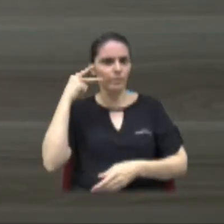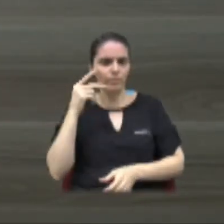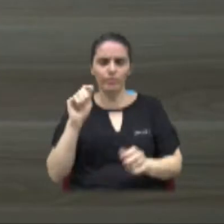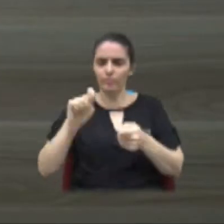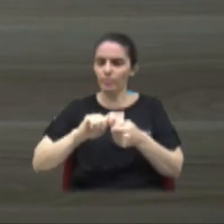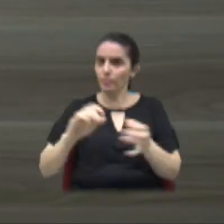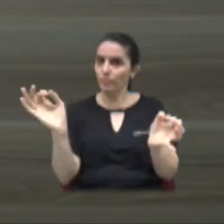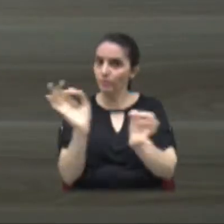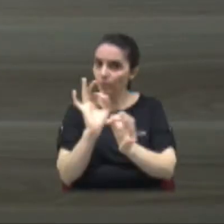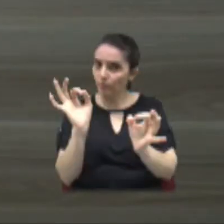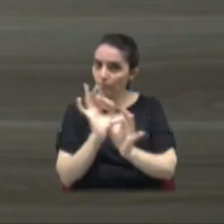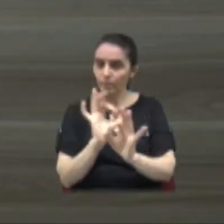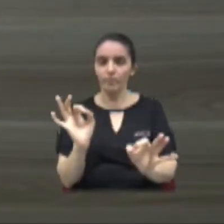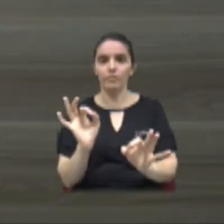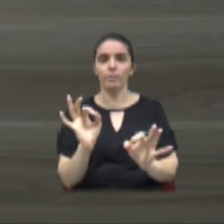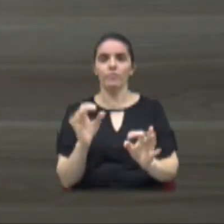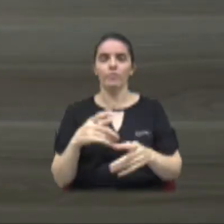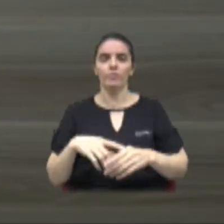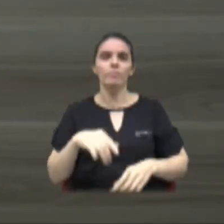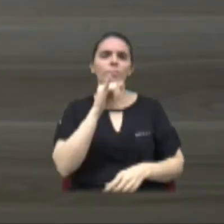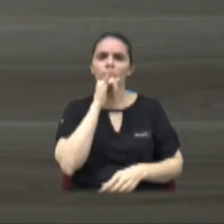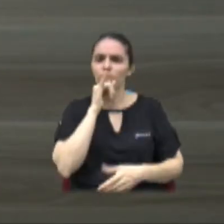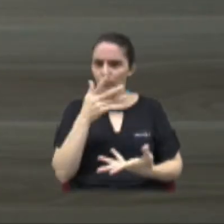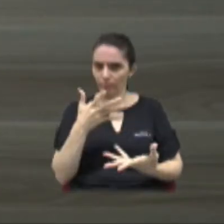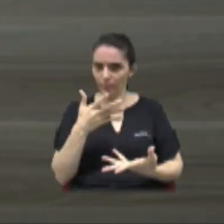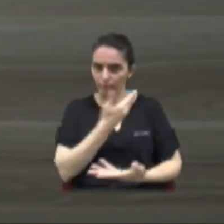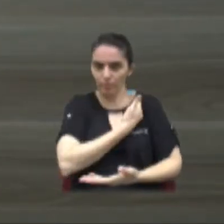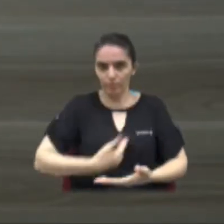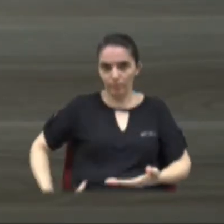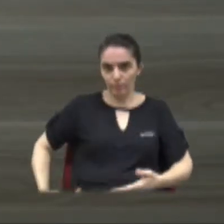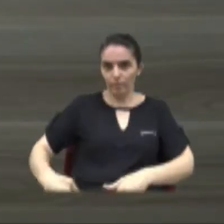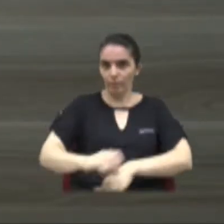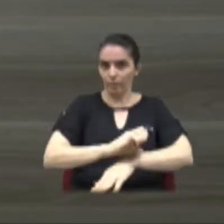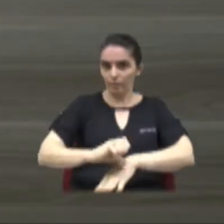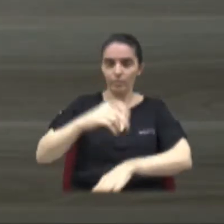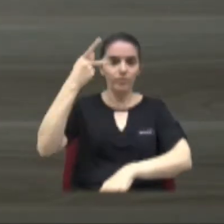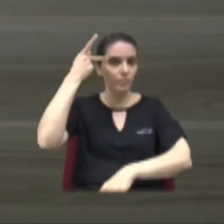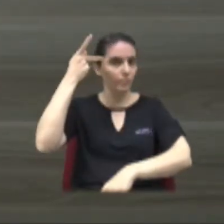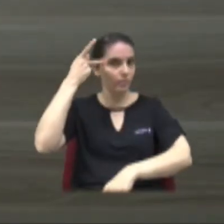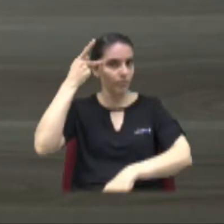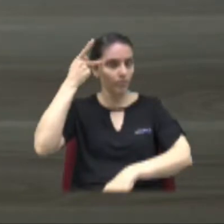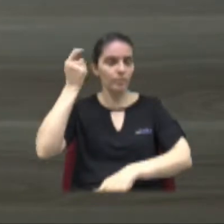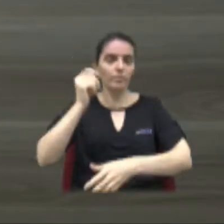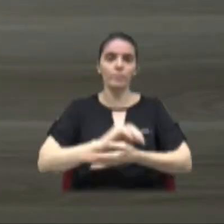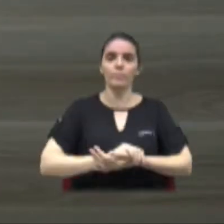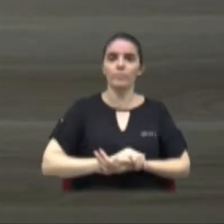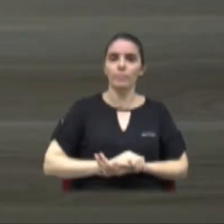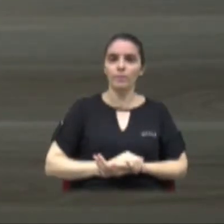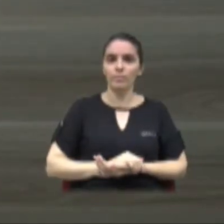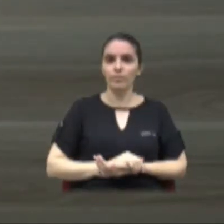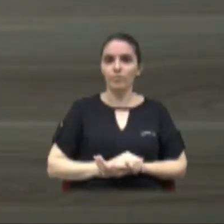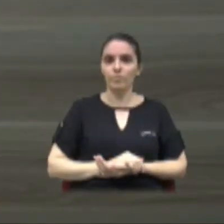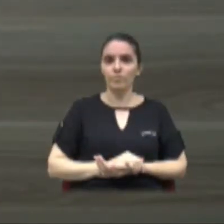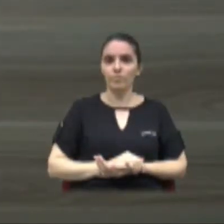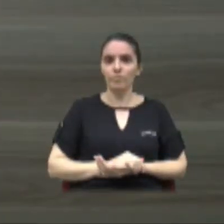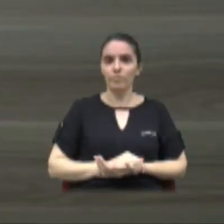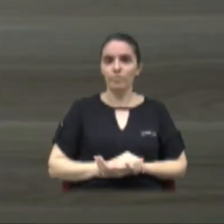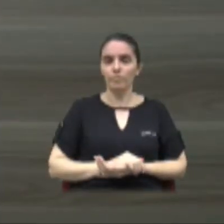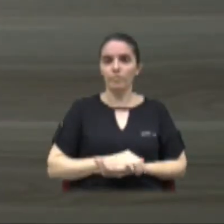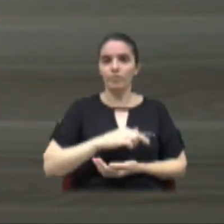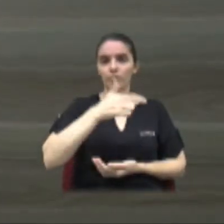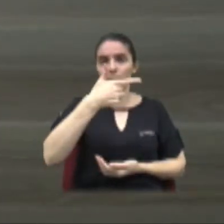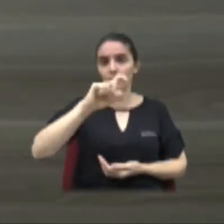de questionar, de reivindicar, seja ela da forma qual for. Se faz coisa errada, precisa pagar por